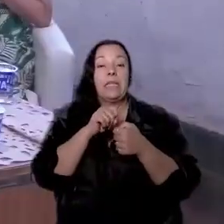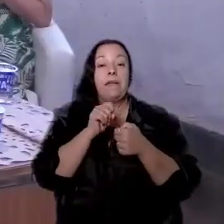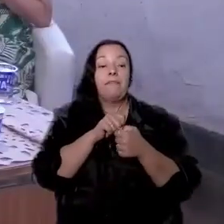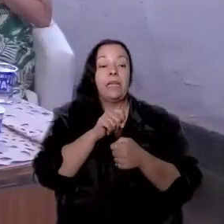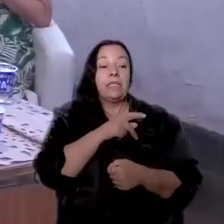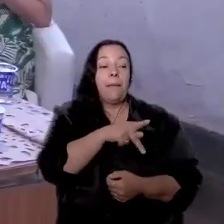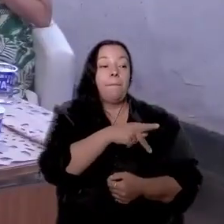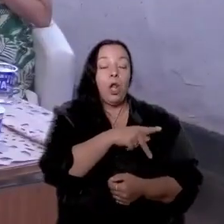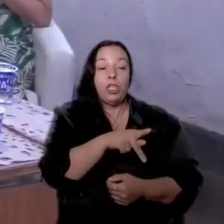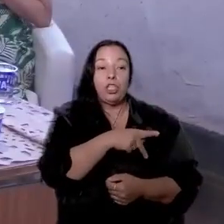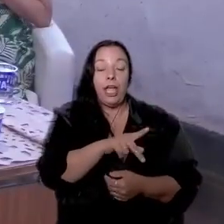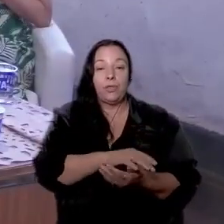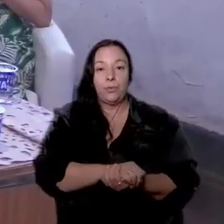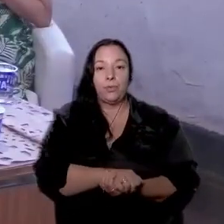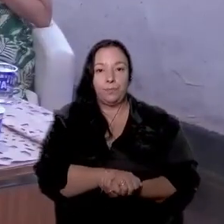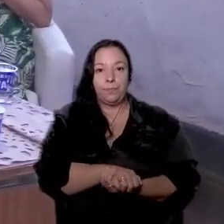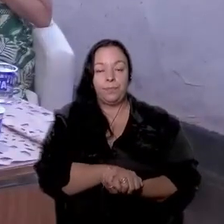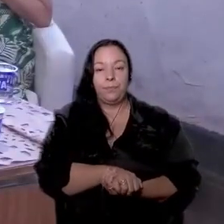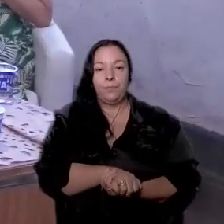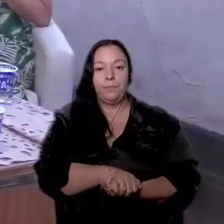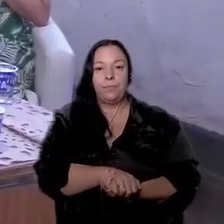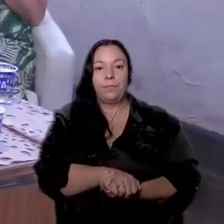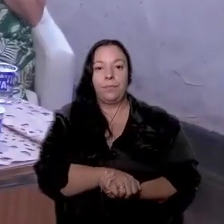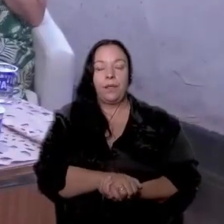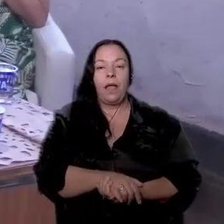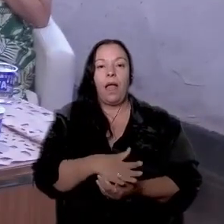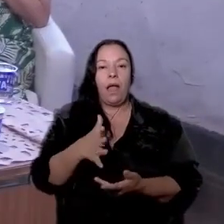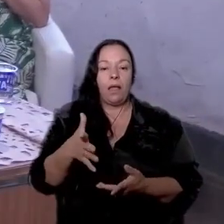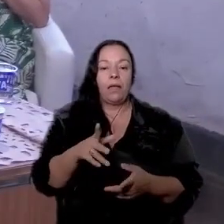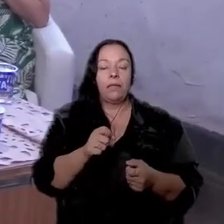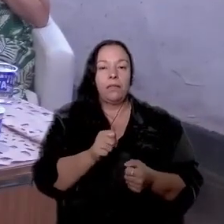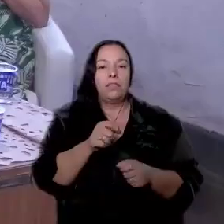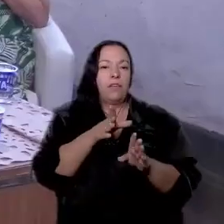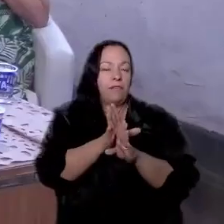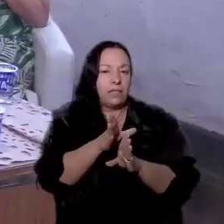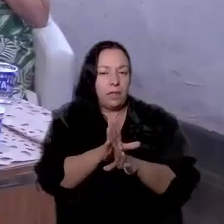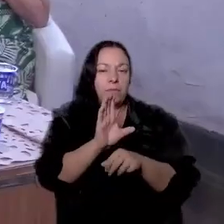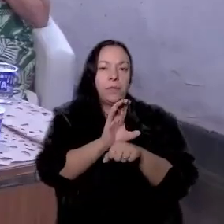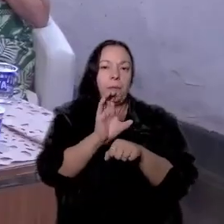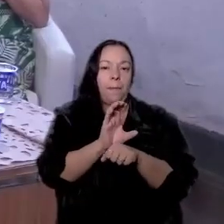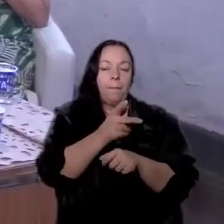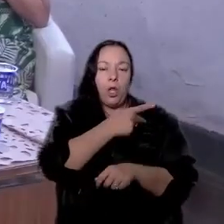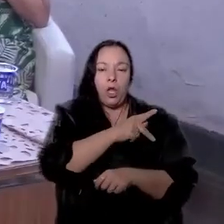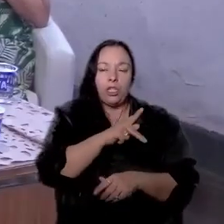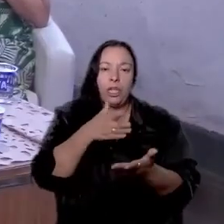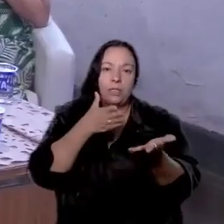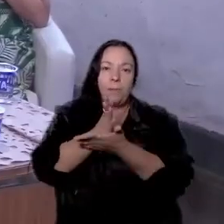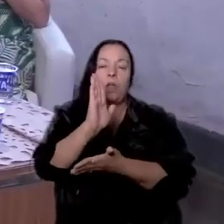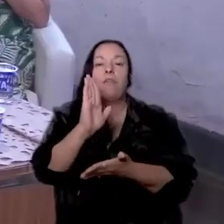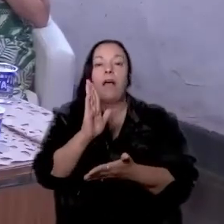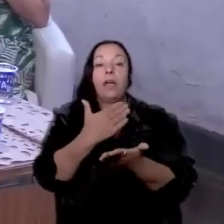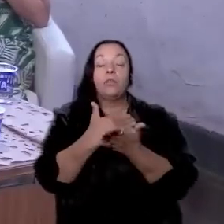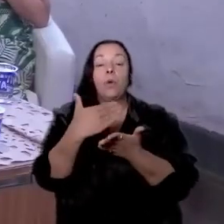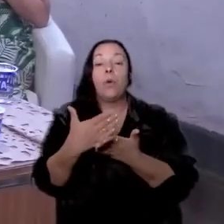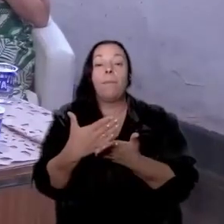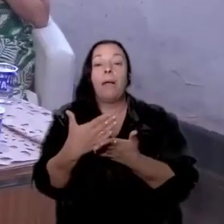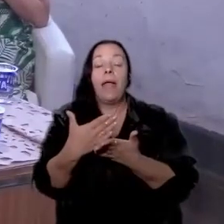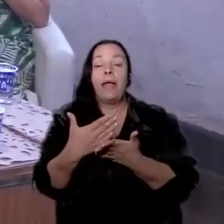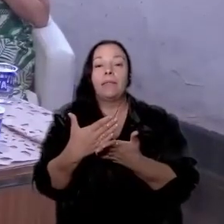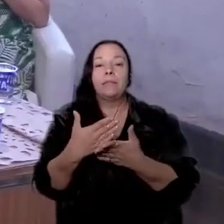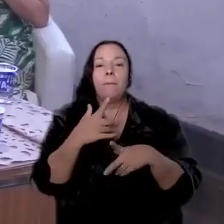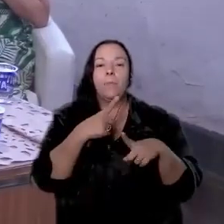Ao mesmo tempo, a gente acha que aqueles que já participaram do treinamento, tiveram seus projetos aprovados, começa algum tipo